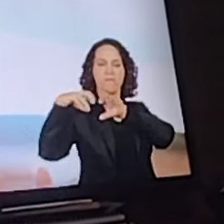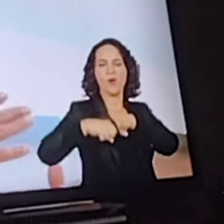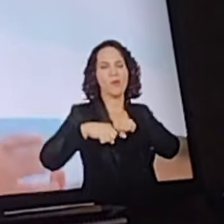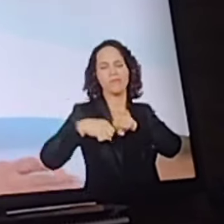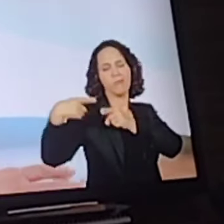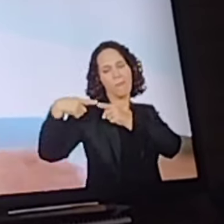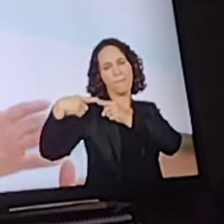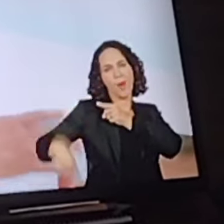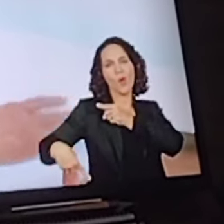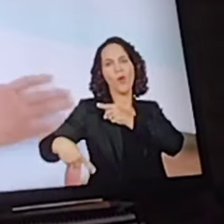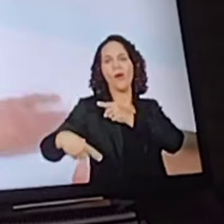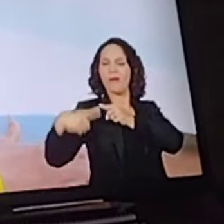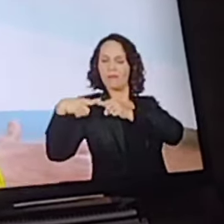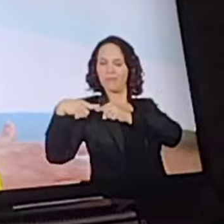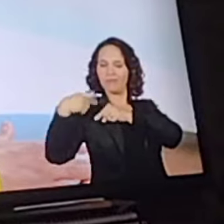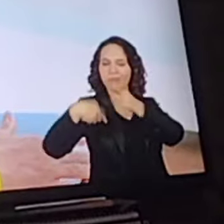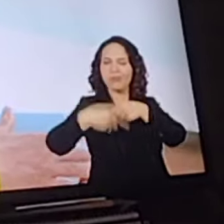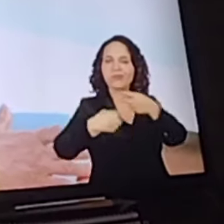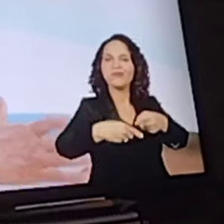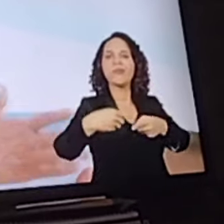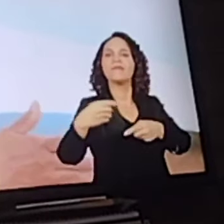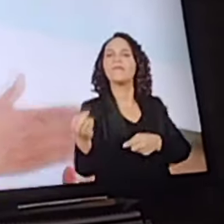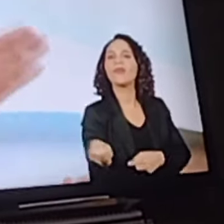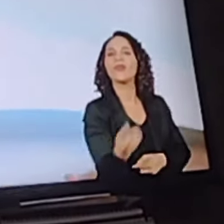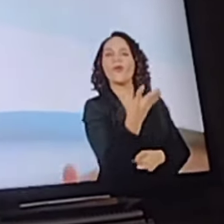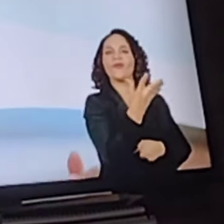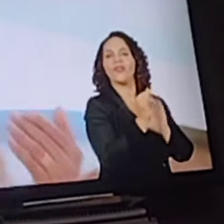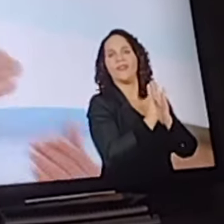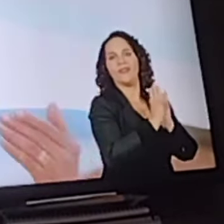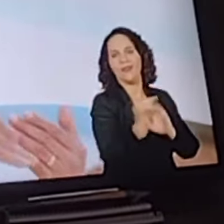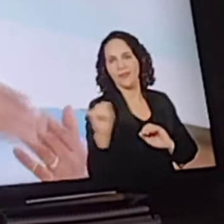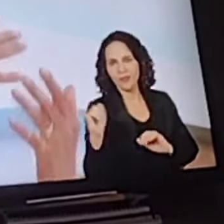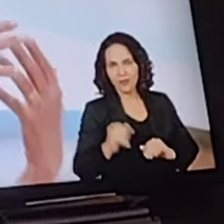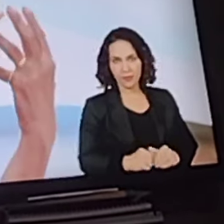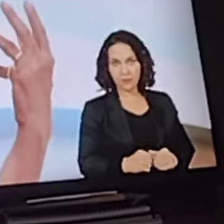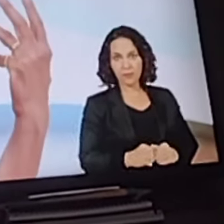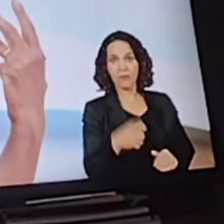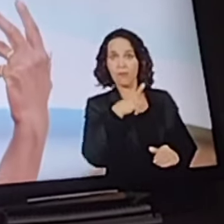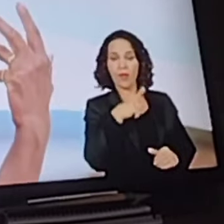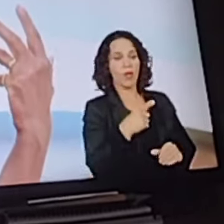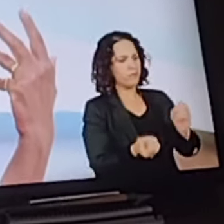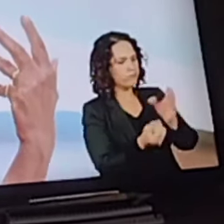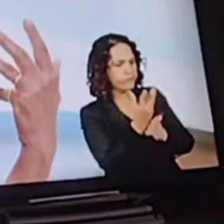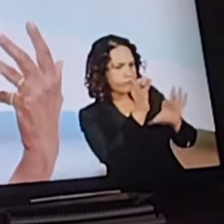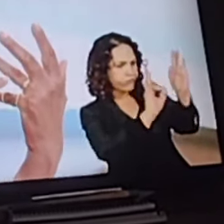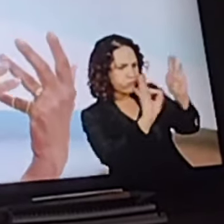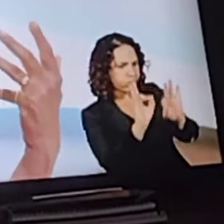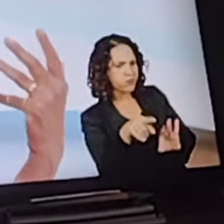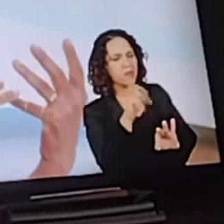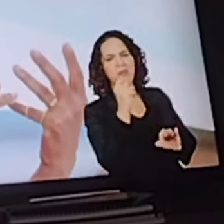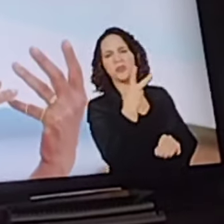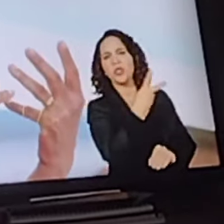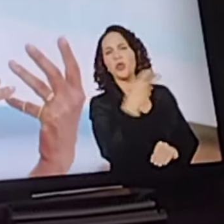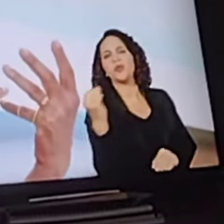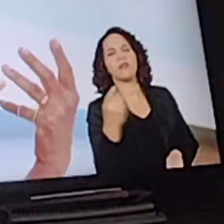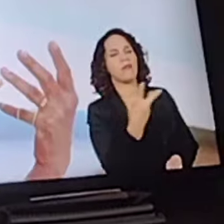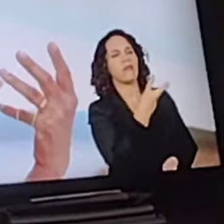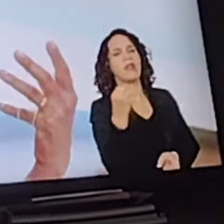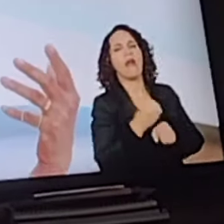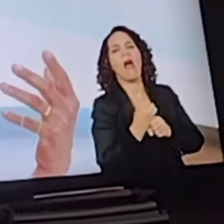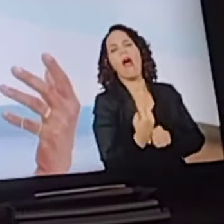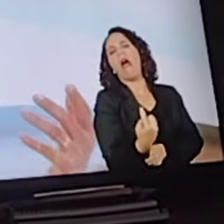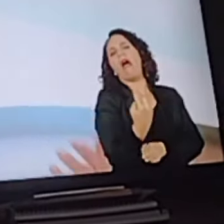contada e perceber que essa história, embora o monumento tenha sido construído talvez há 200 ou 300